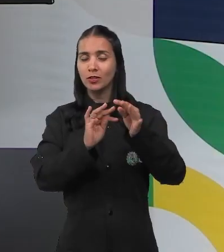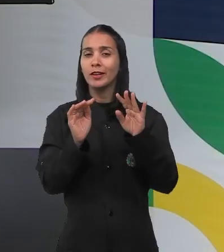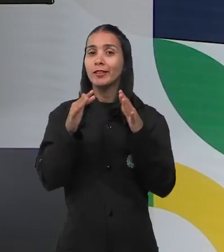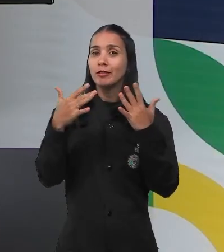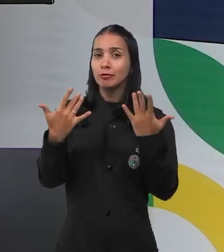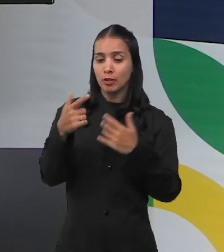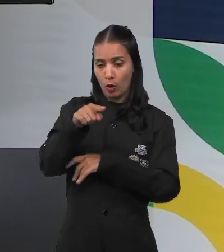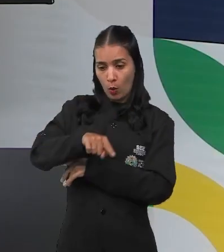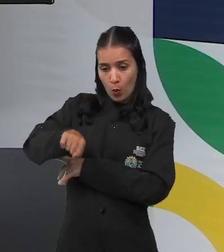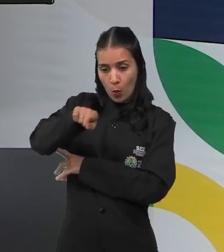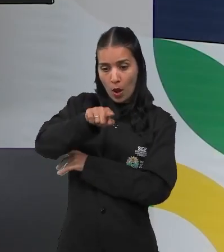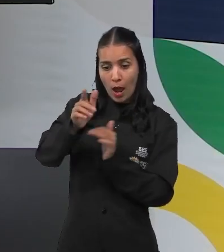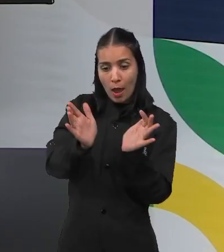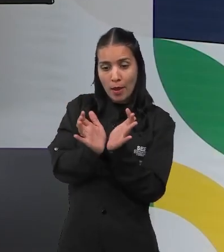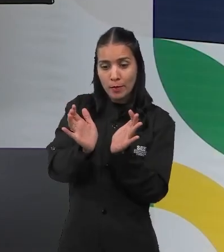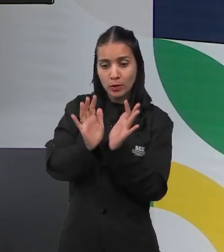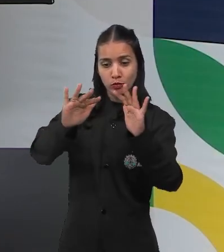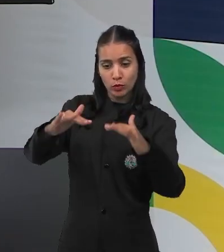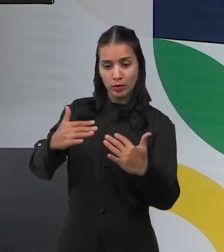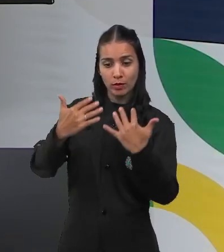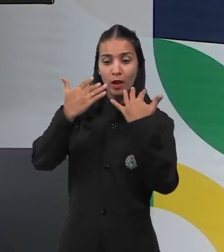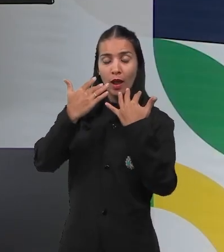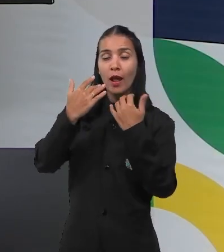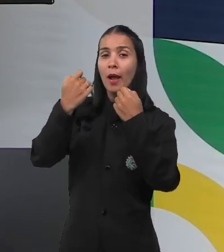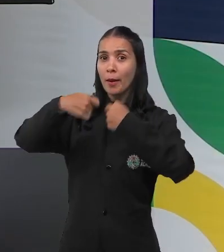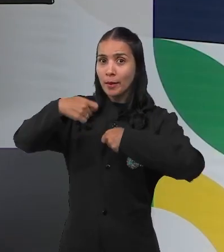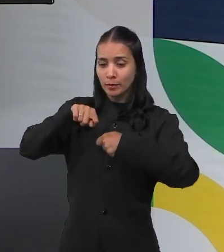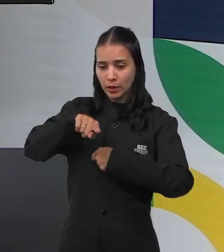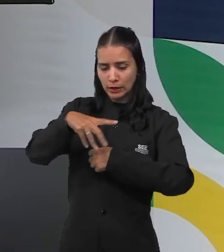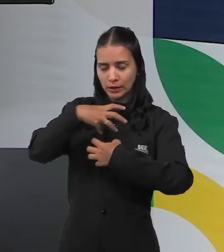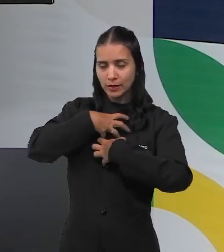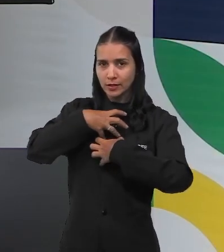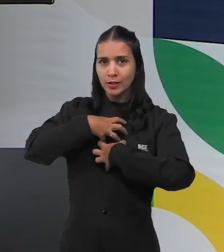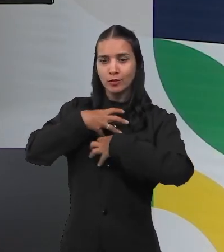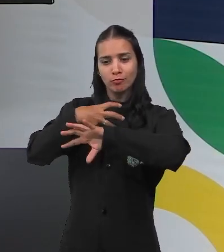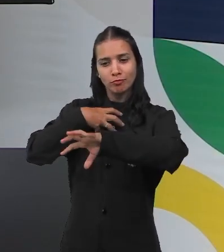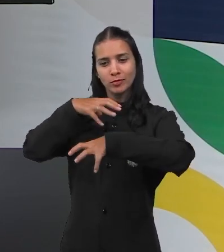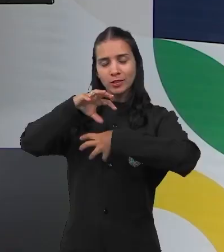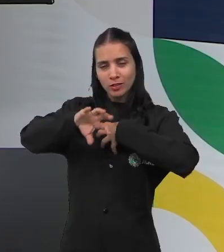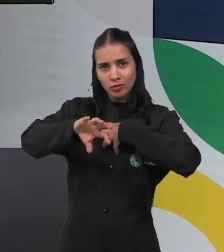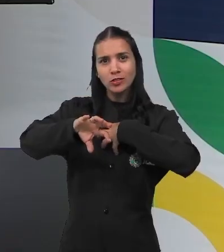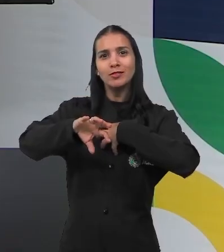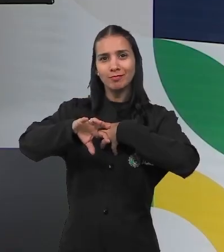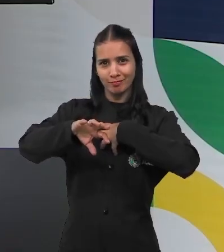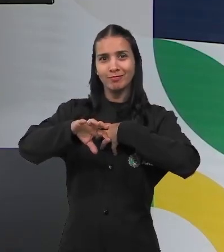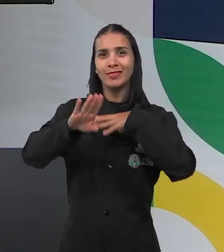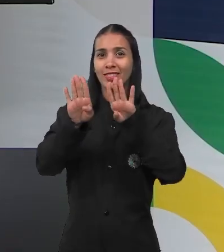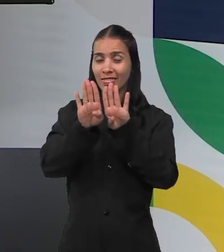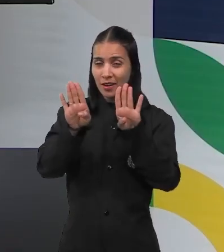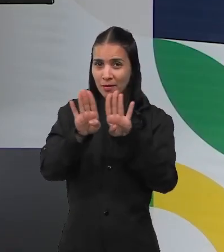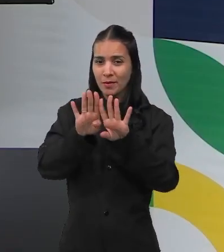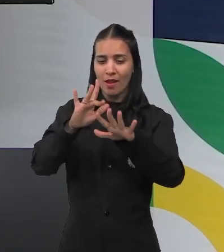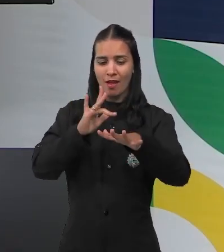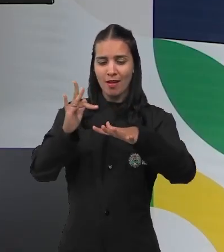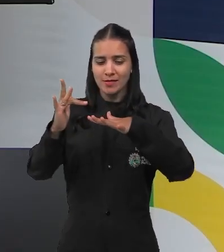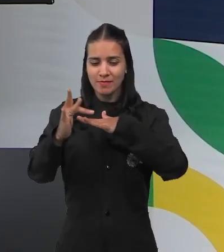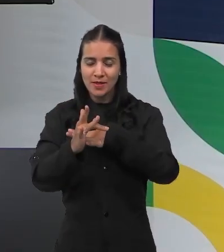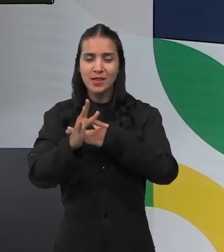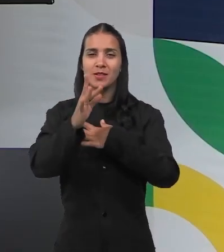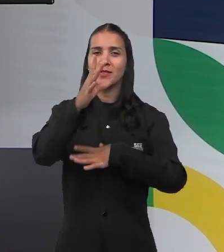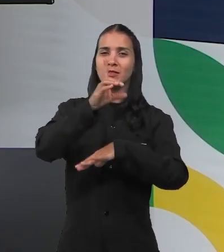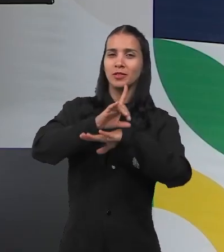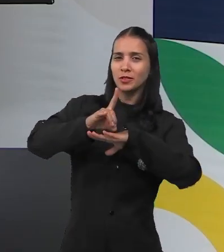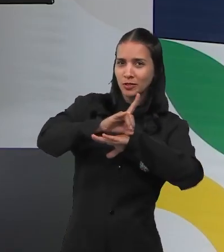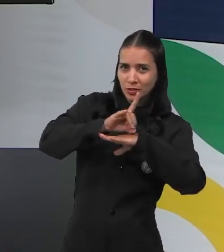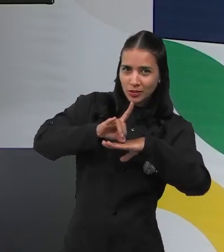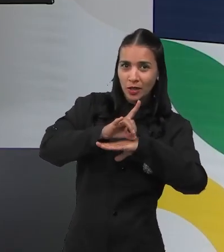precisa ser afetado com o teatro através também dessas novas mídias digitais e que é um público que